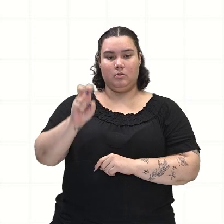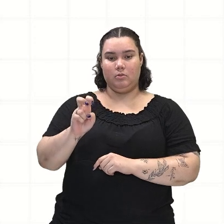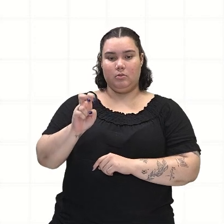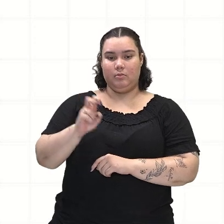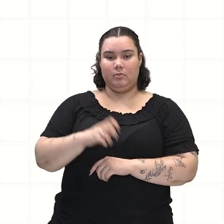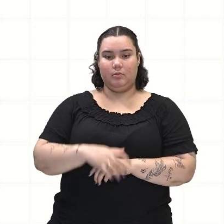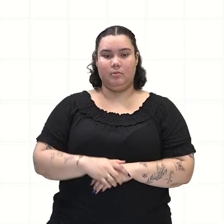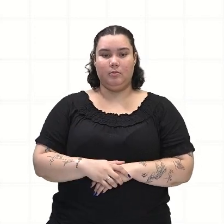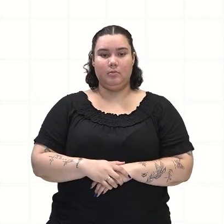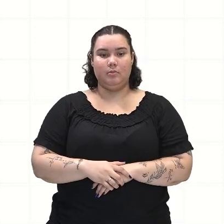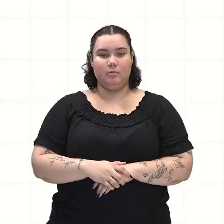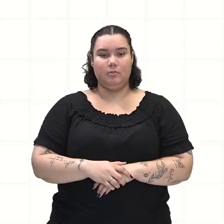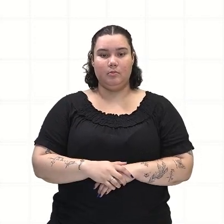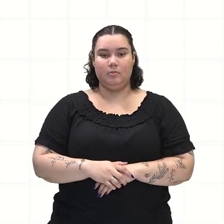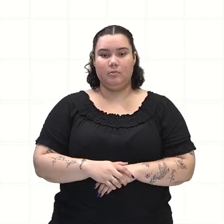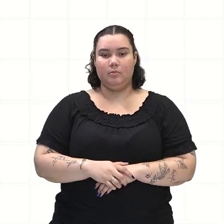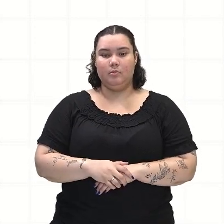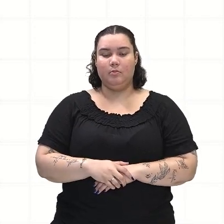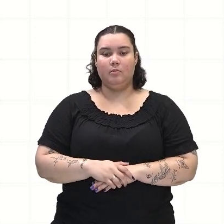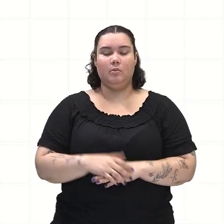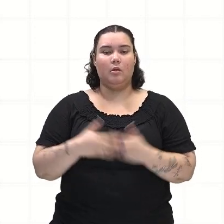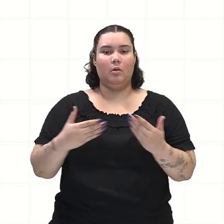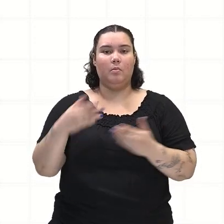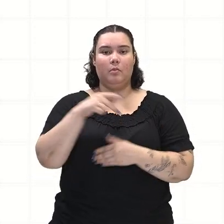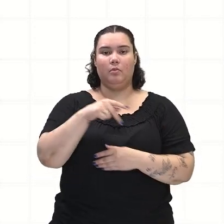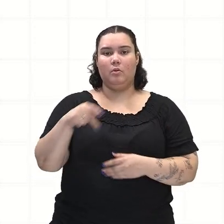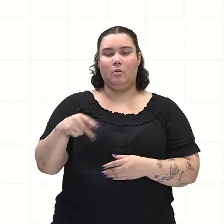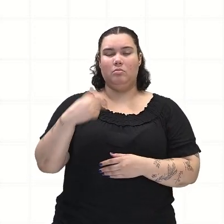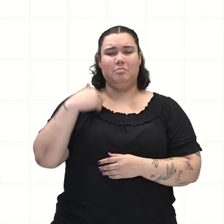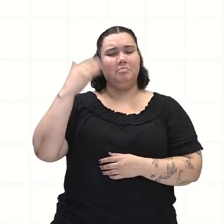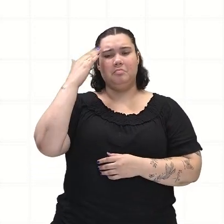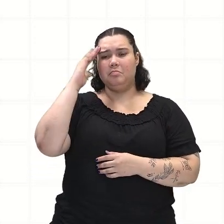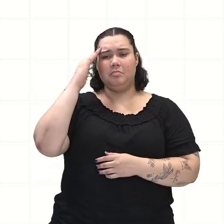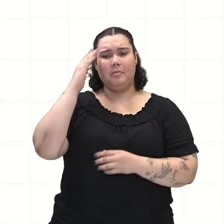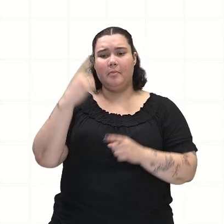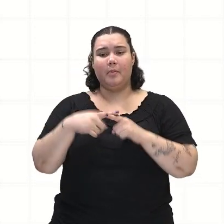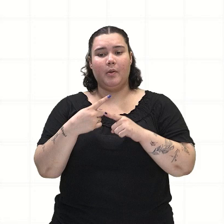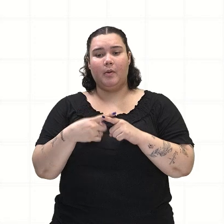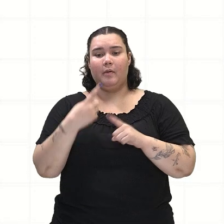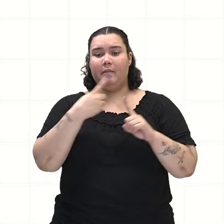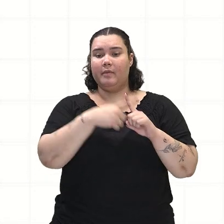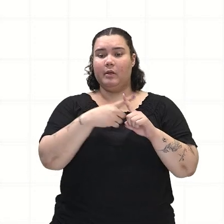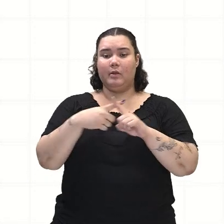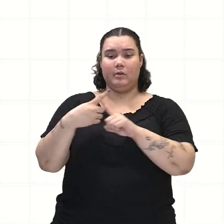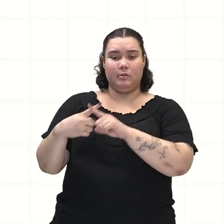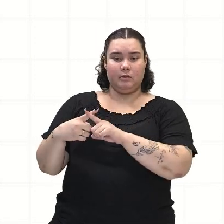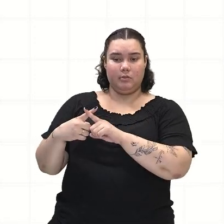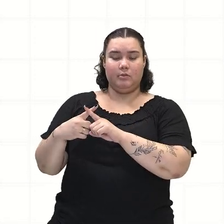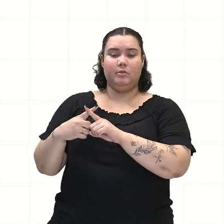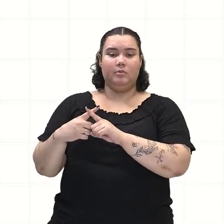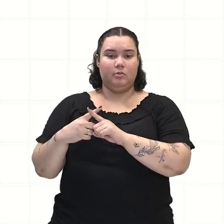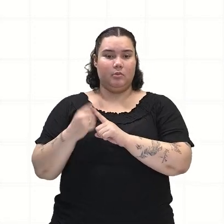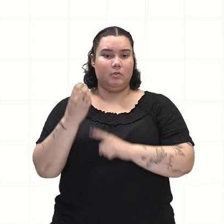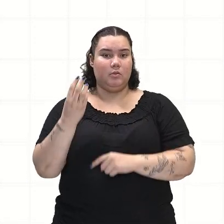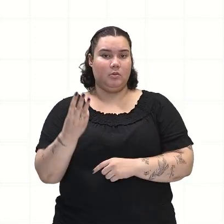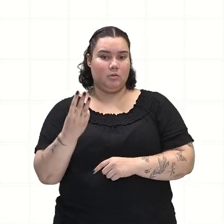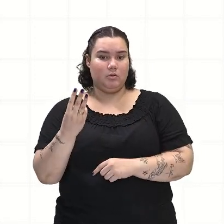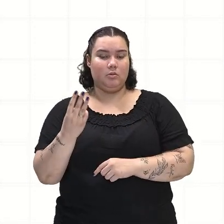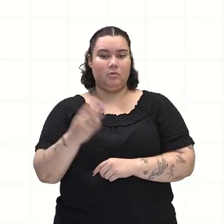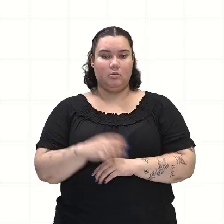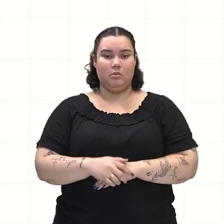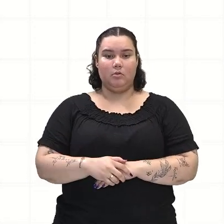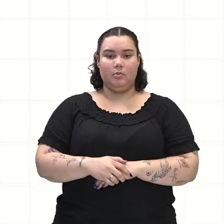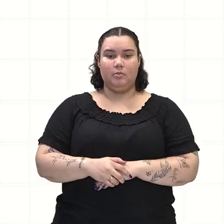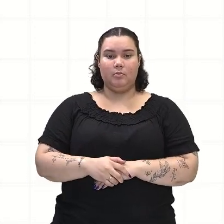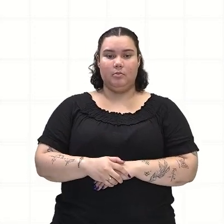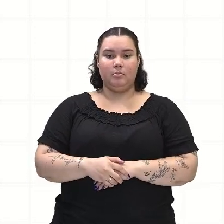15. Tá bom? Professor, eu não consigo entender por que eu multiplico as 3 unidades. É